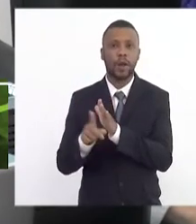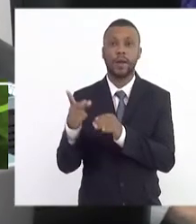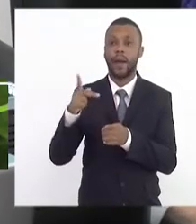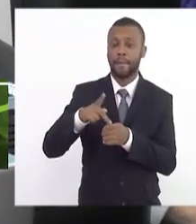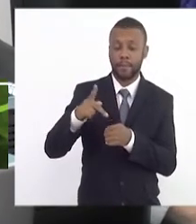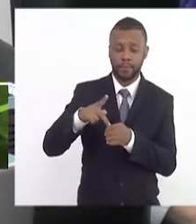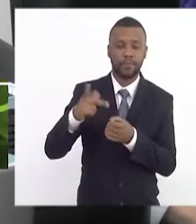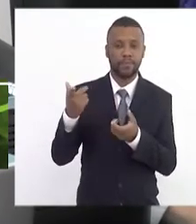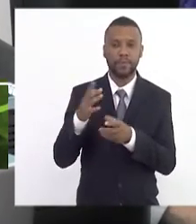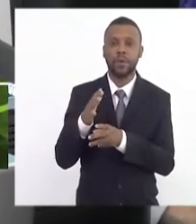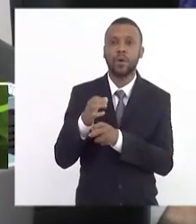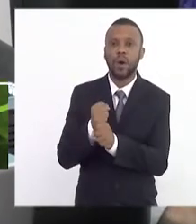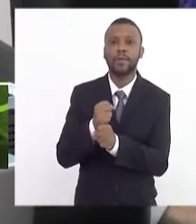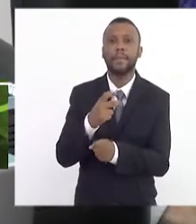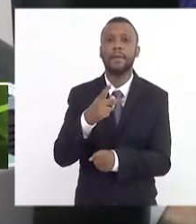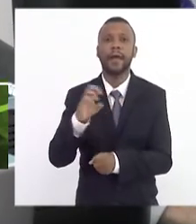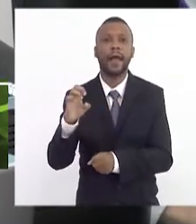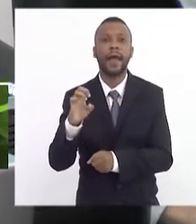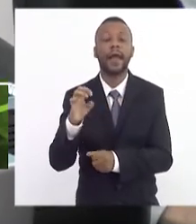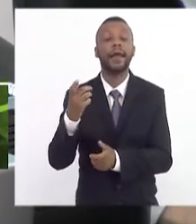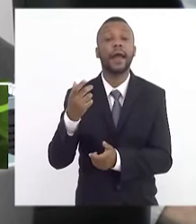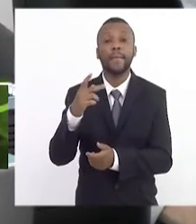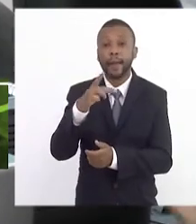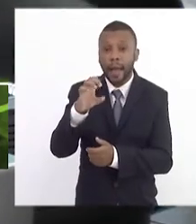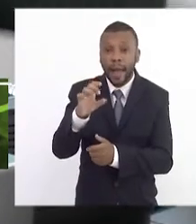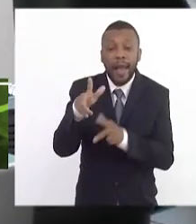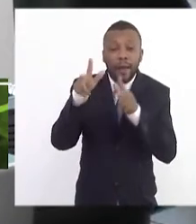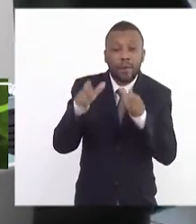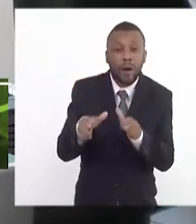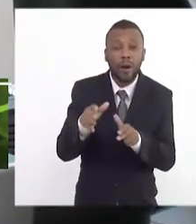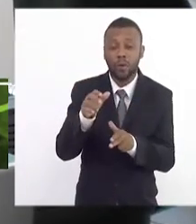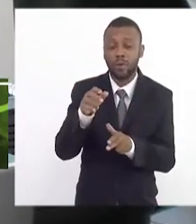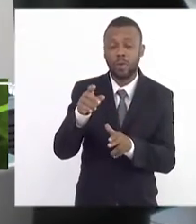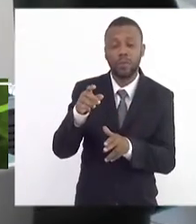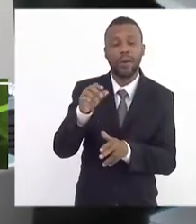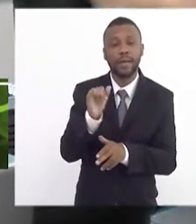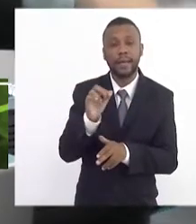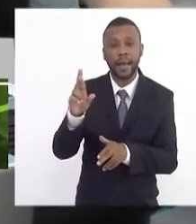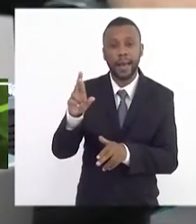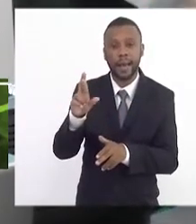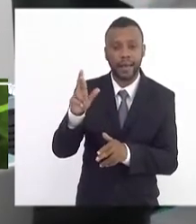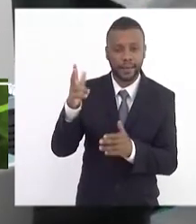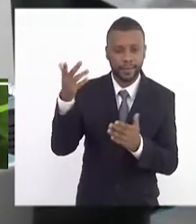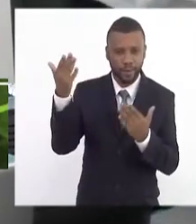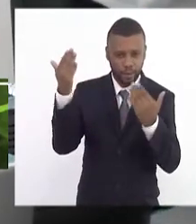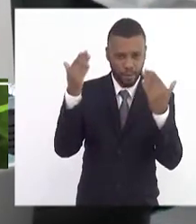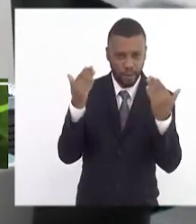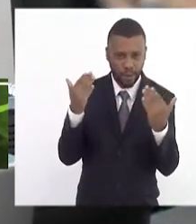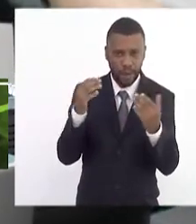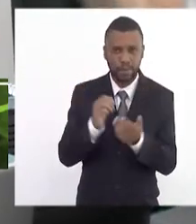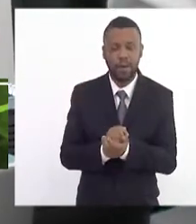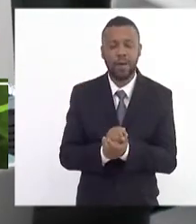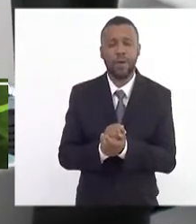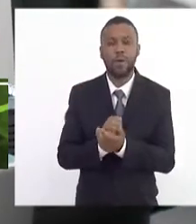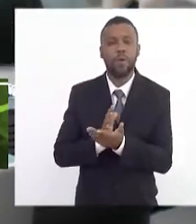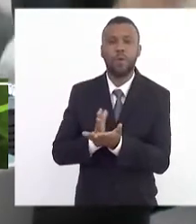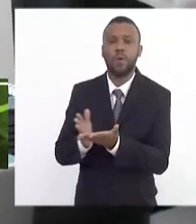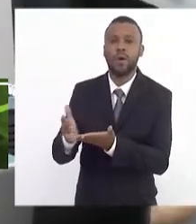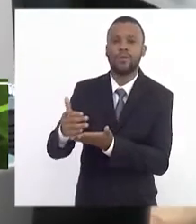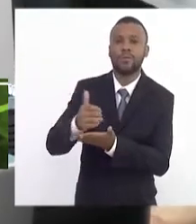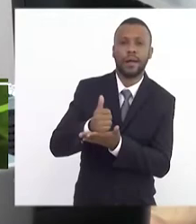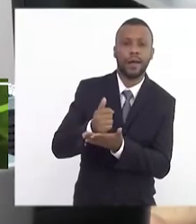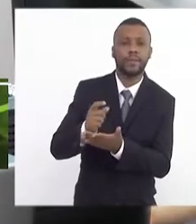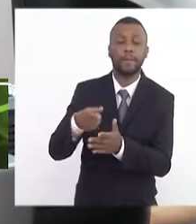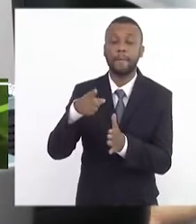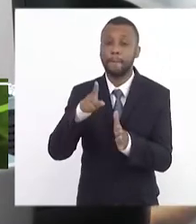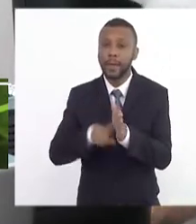PE. Porque a PE é igual como fosse um imposto de renda. É o faturado menos o deduzido e aplica